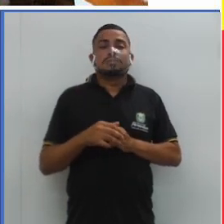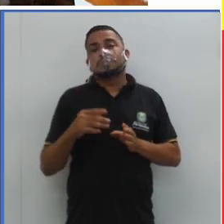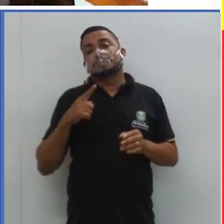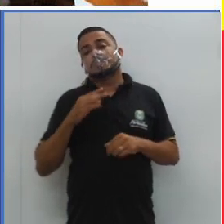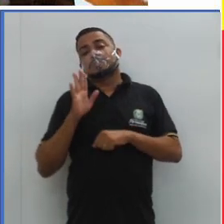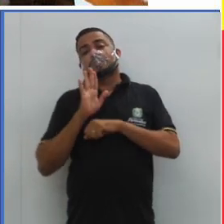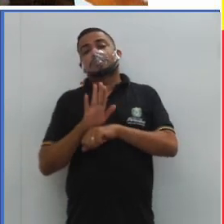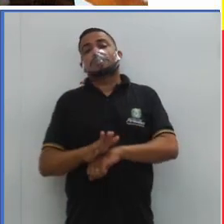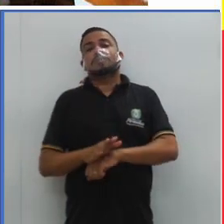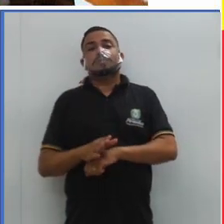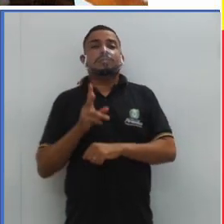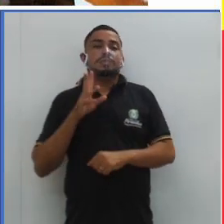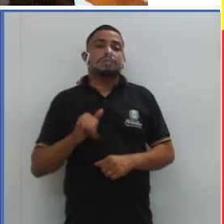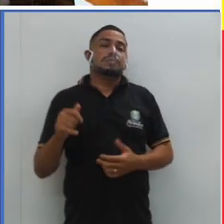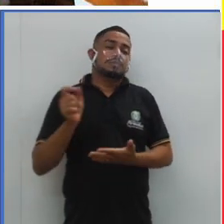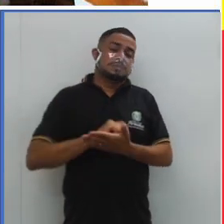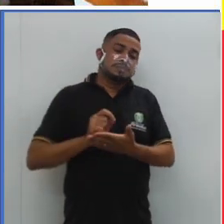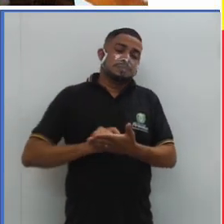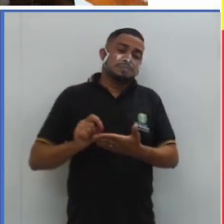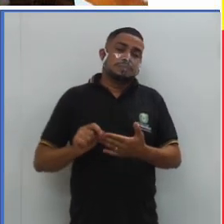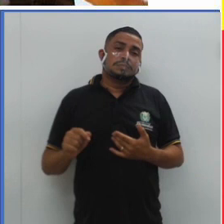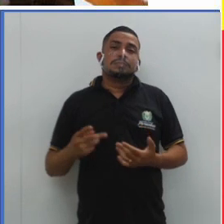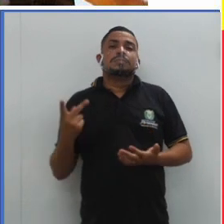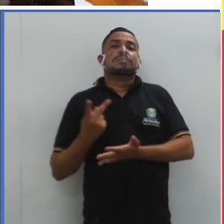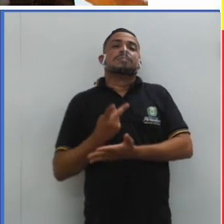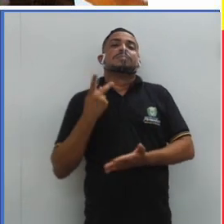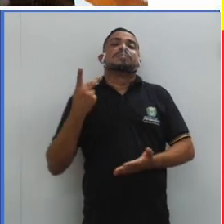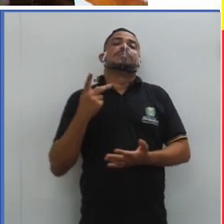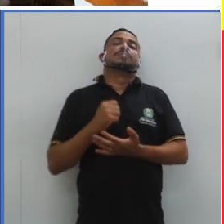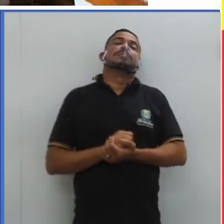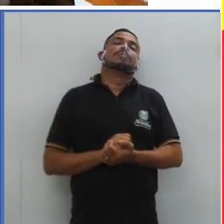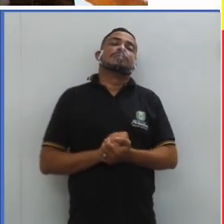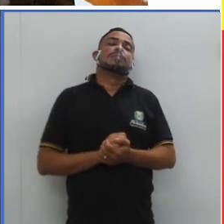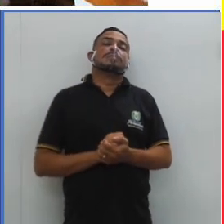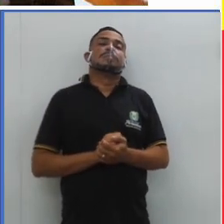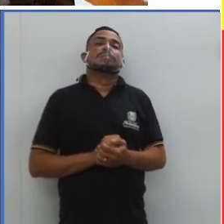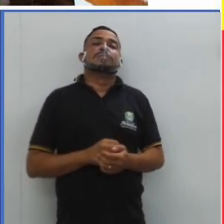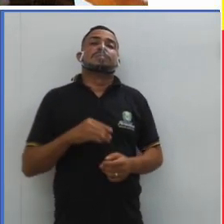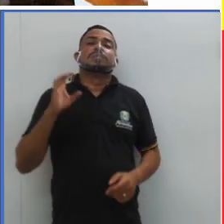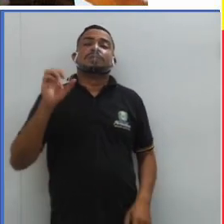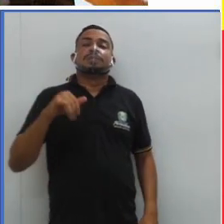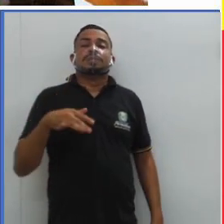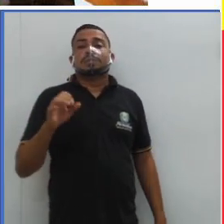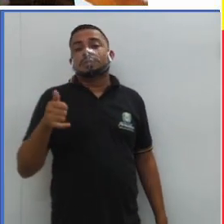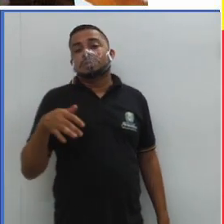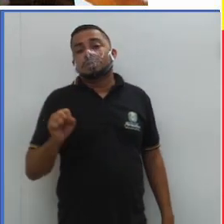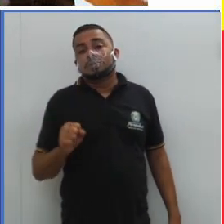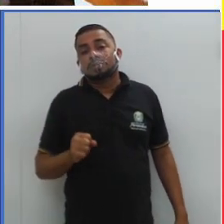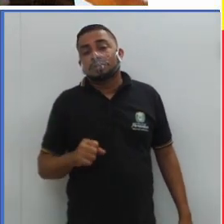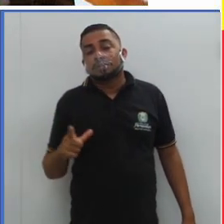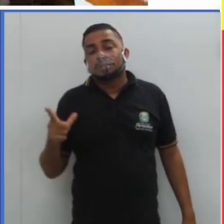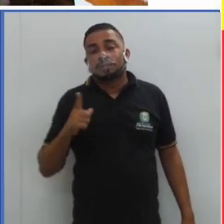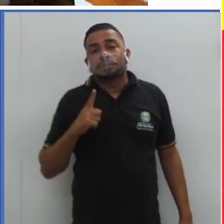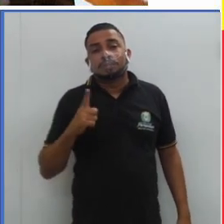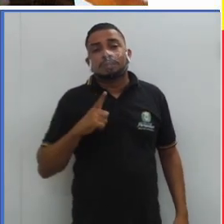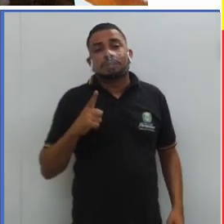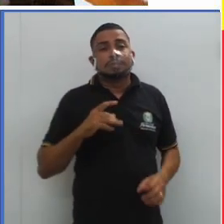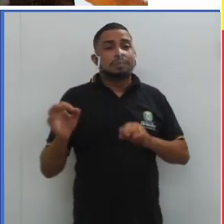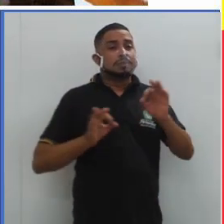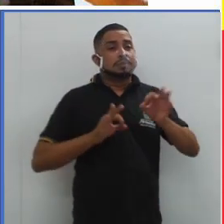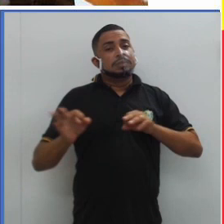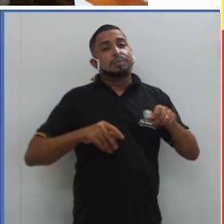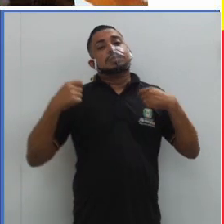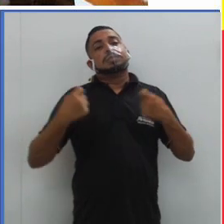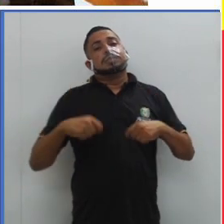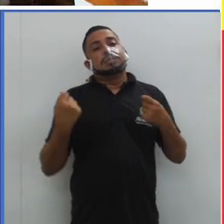continuista, né, que é um assistente de direção que vai anotando, certo, o que acontece durante as cenas, né, a fim de promover os